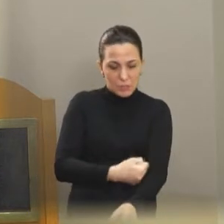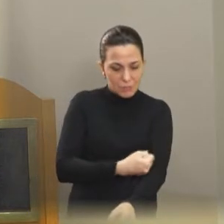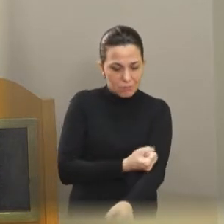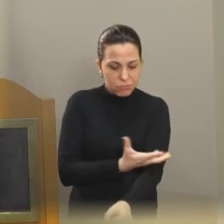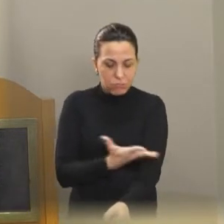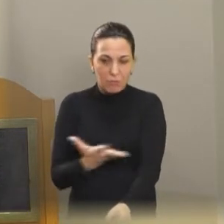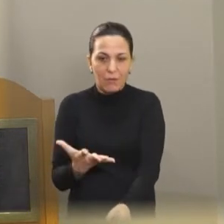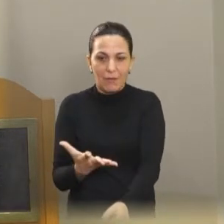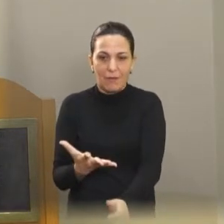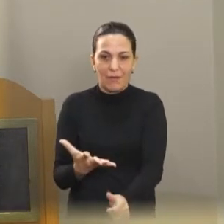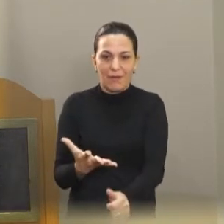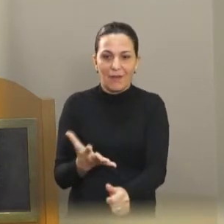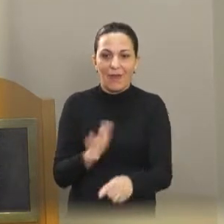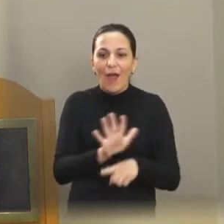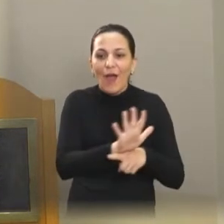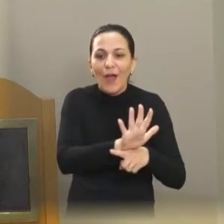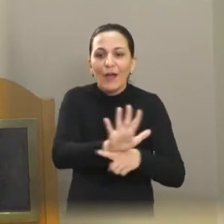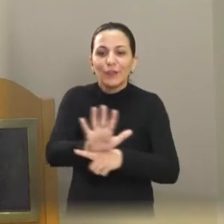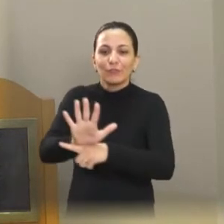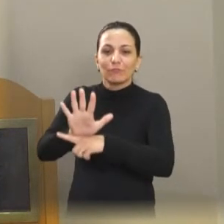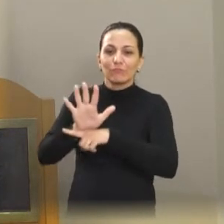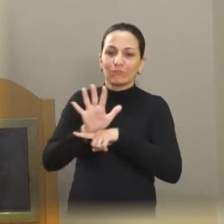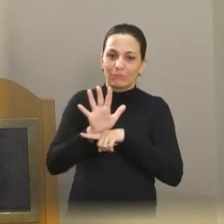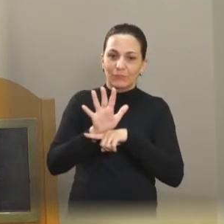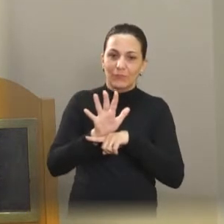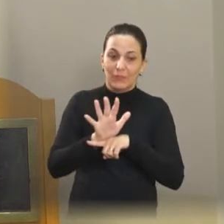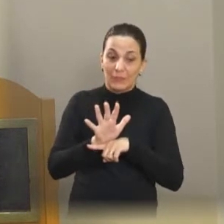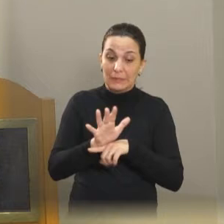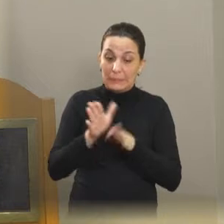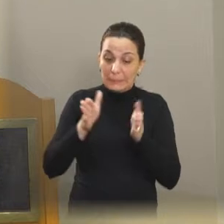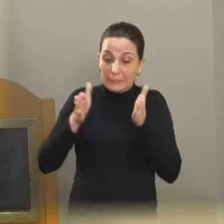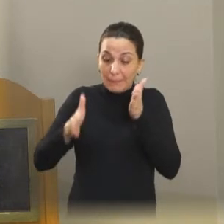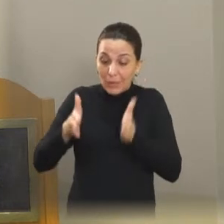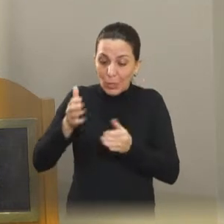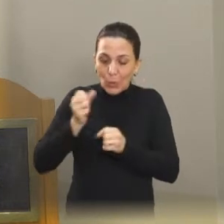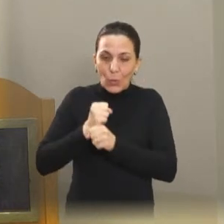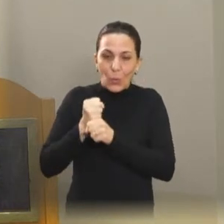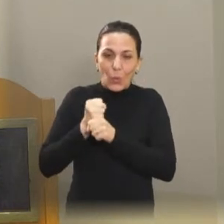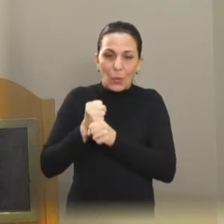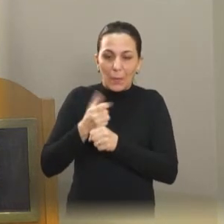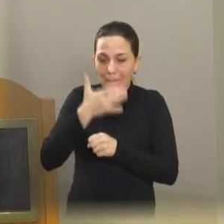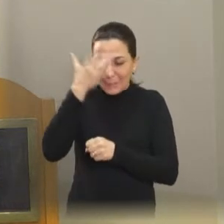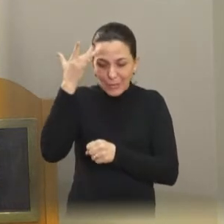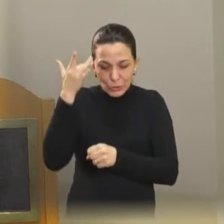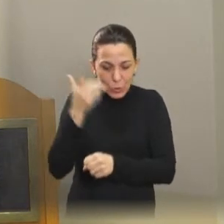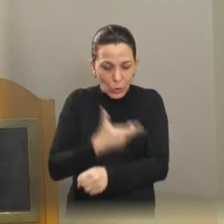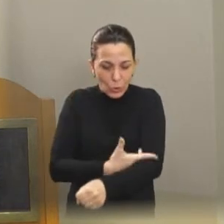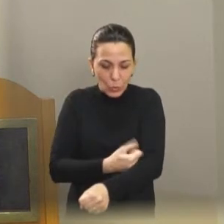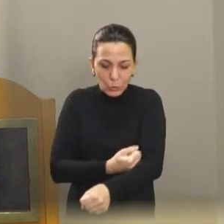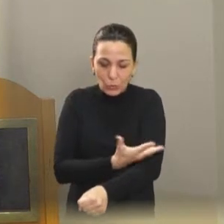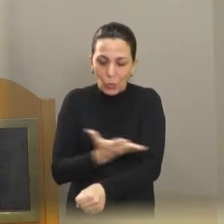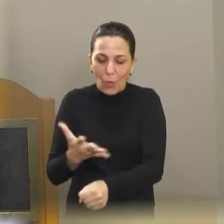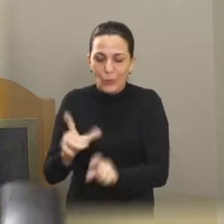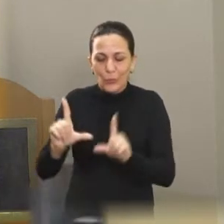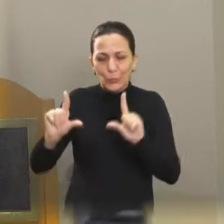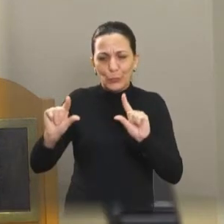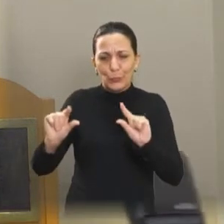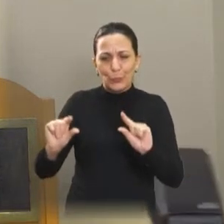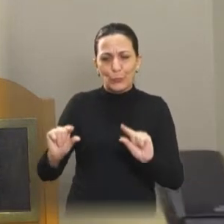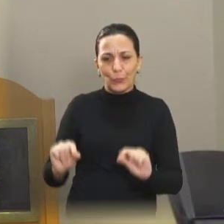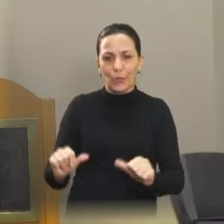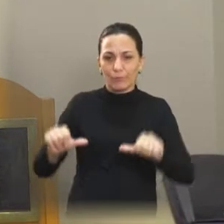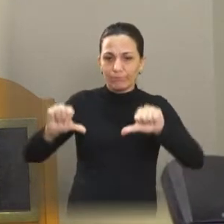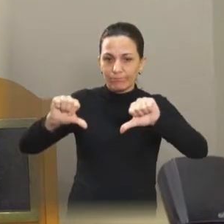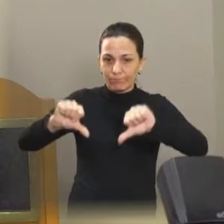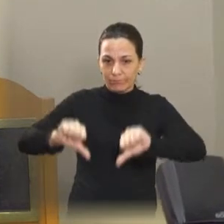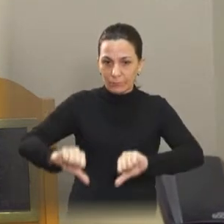lá e ajuda ajuda muito que a gente sabe que nessa época a baixa muito a doação de sangue né E fica